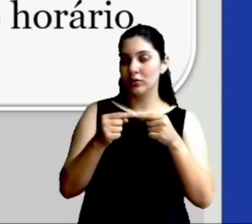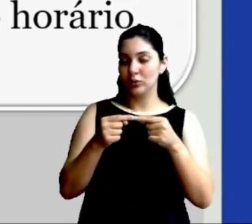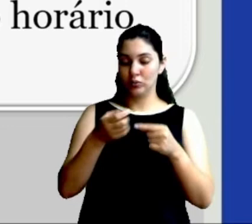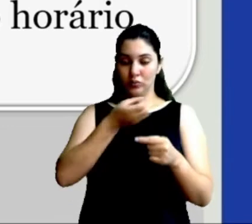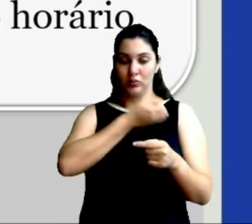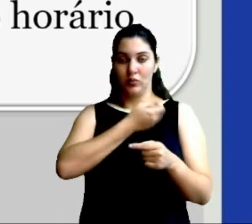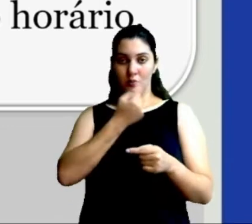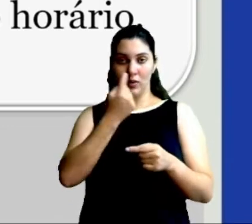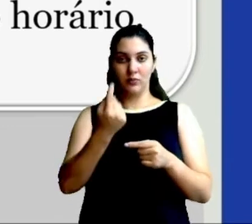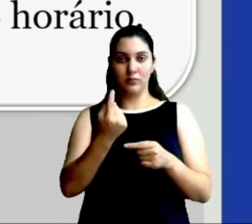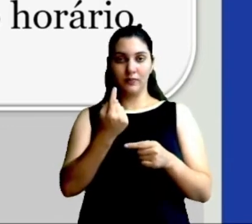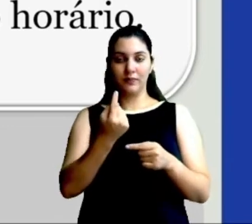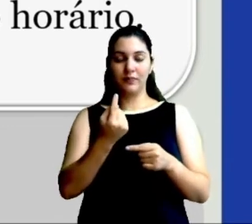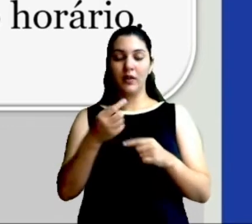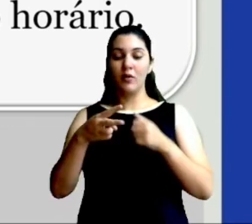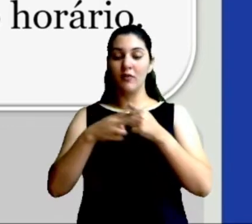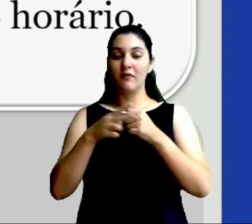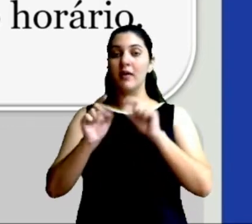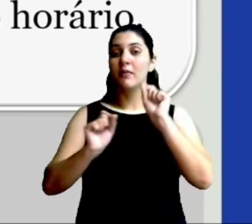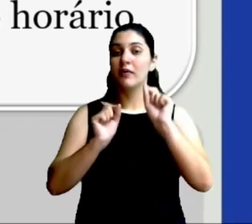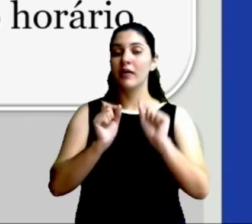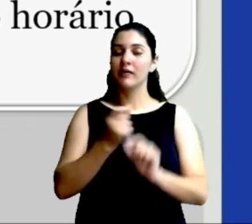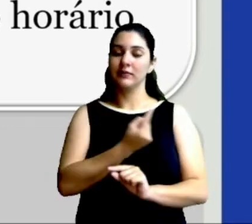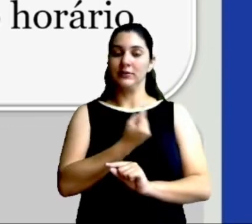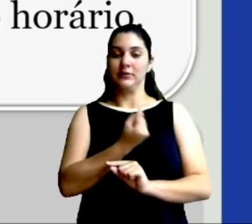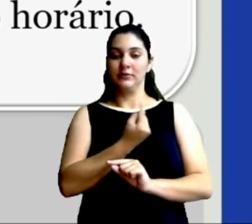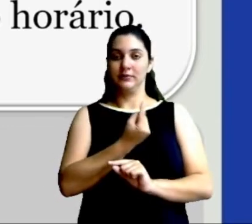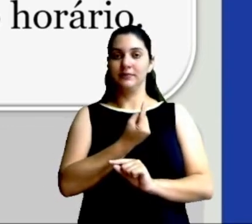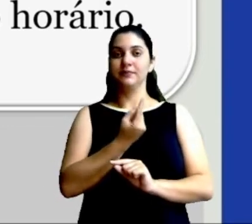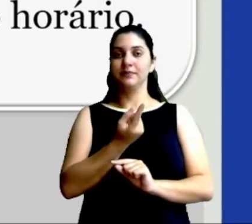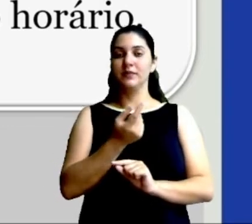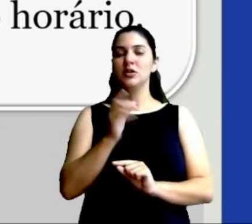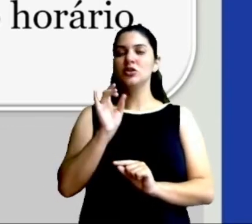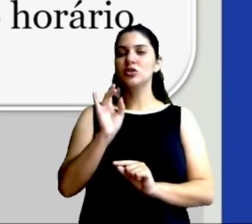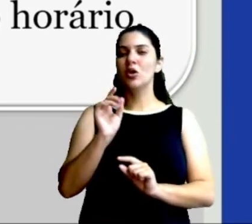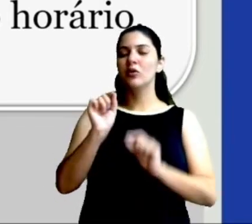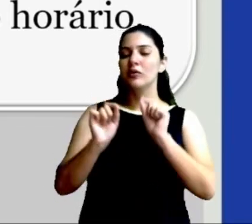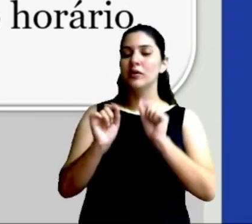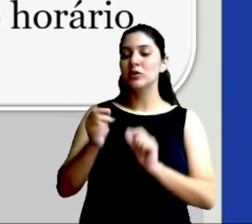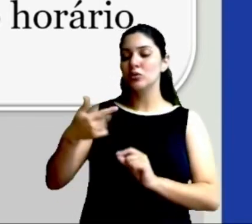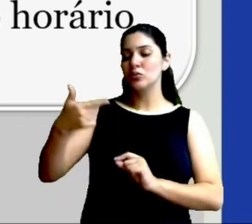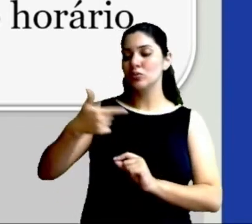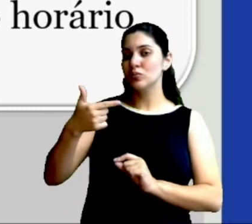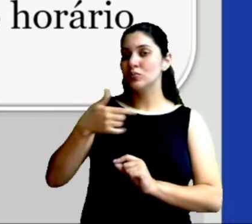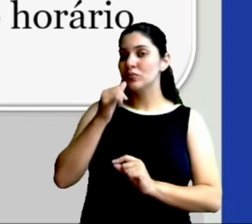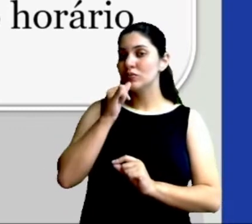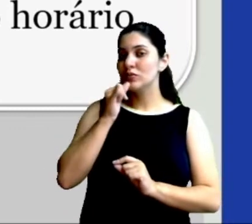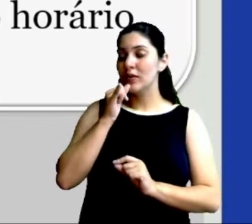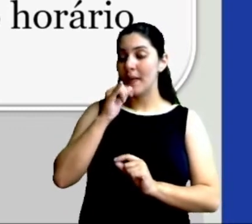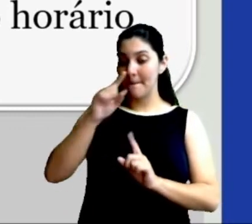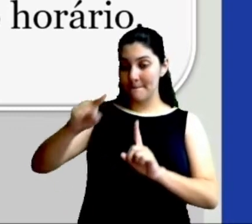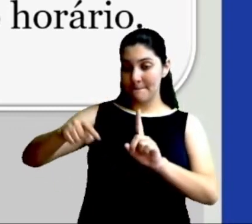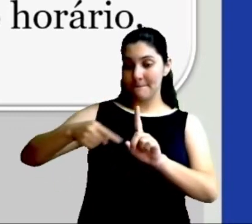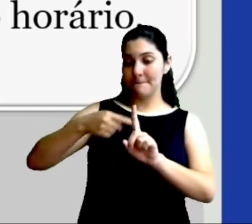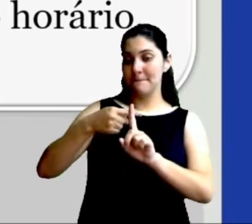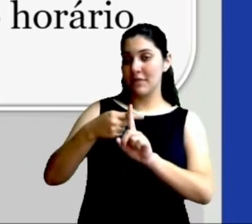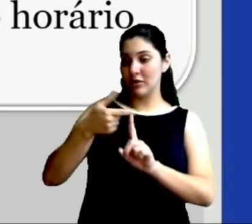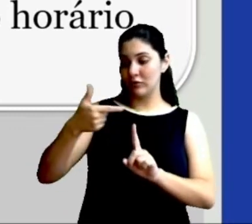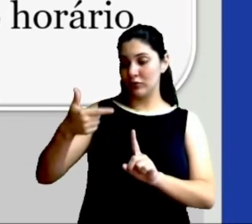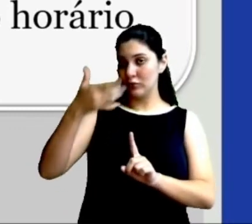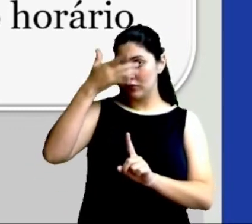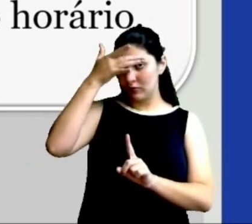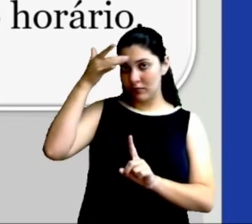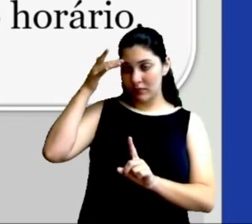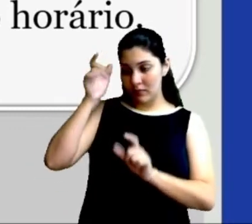1, o teu verbo vai ficar na forma de singular, quis. Só que no segundo exemplo, mais de 2